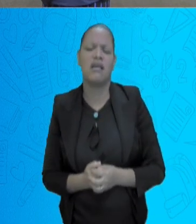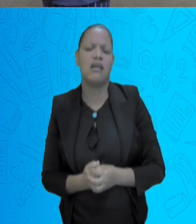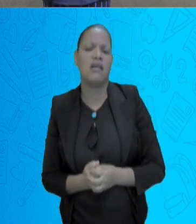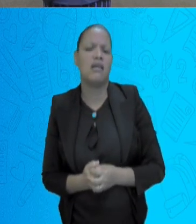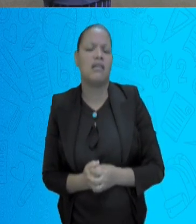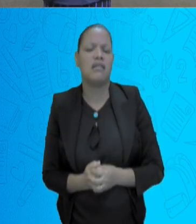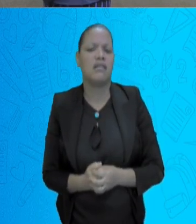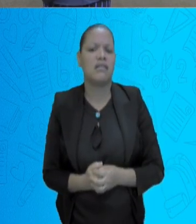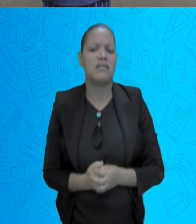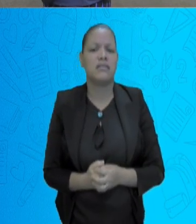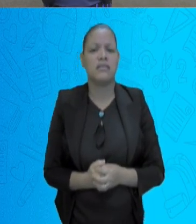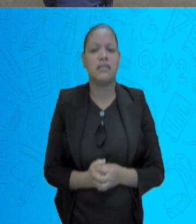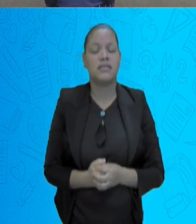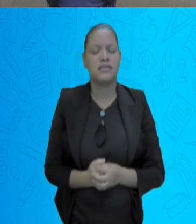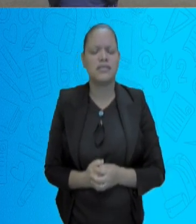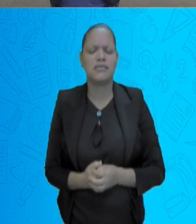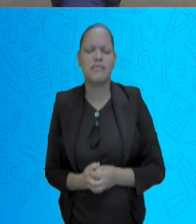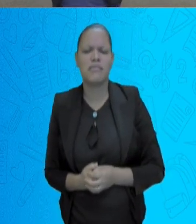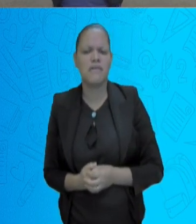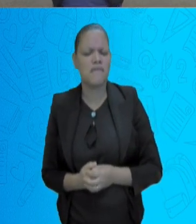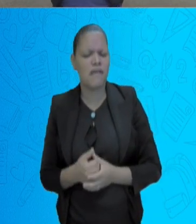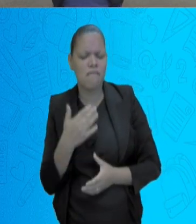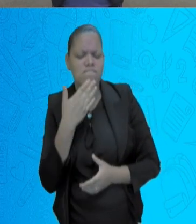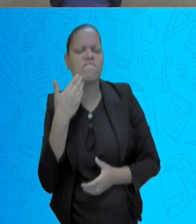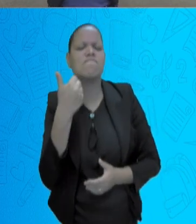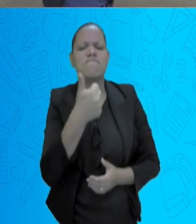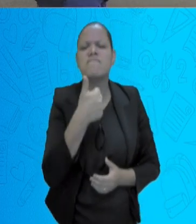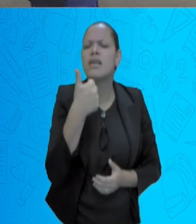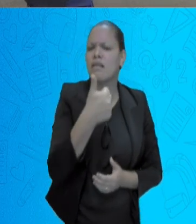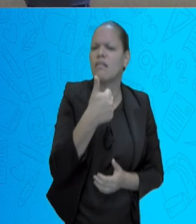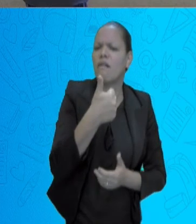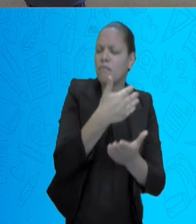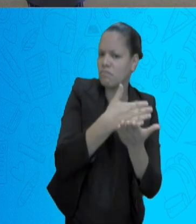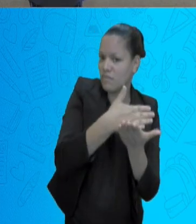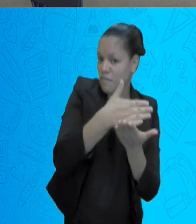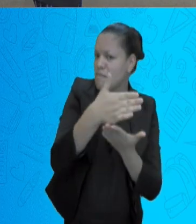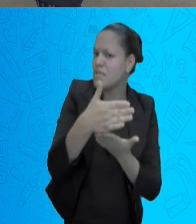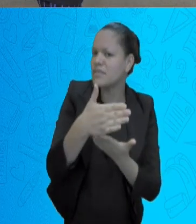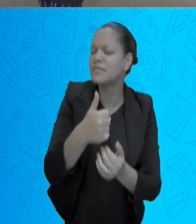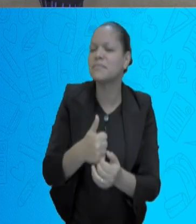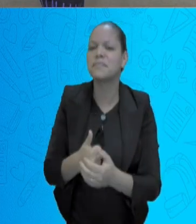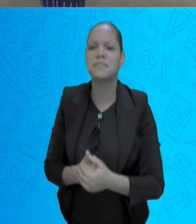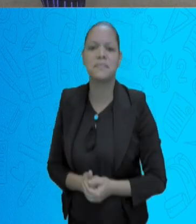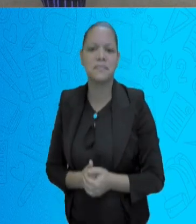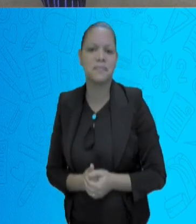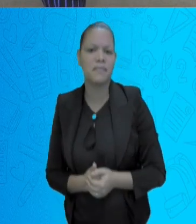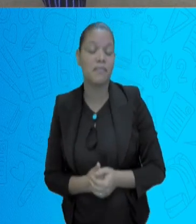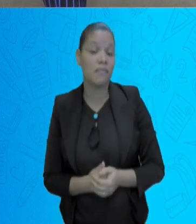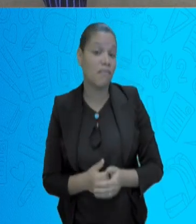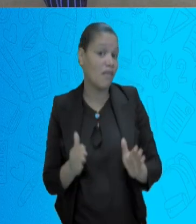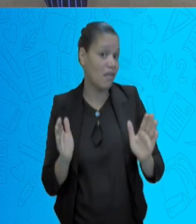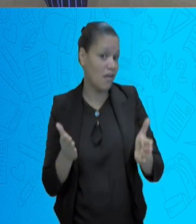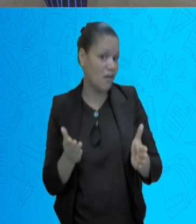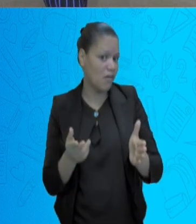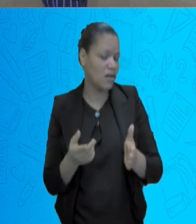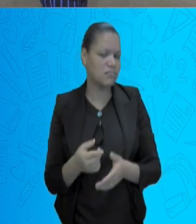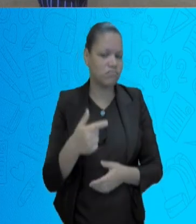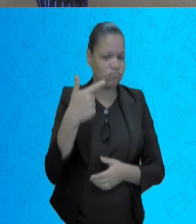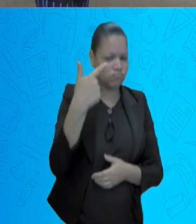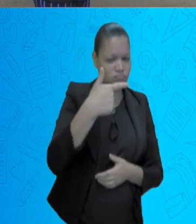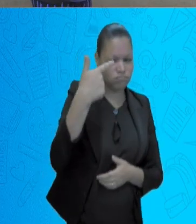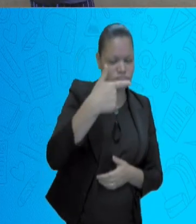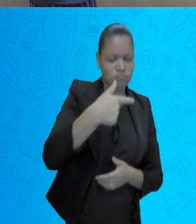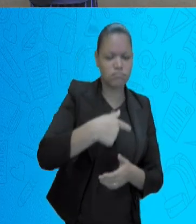muito mais fácil de fazer a sua introdução no texto. A segunda pergunta: o que você tem